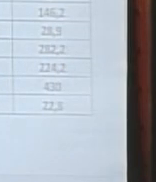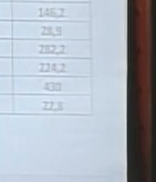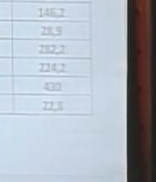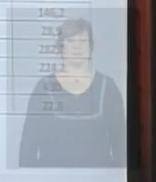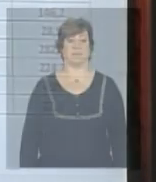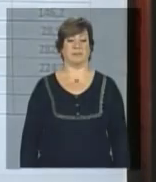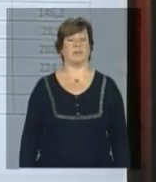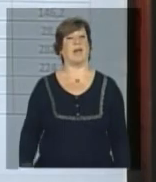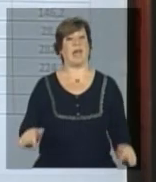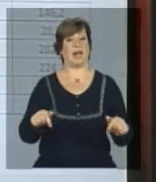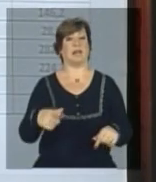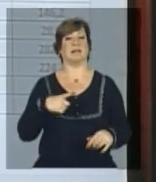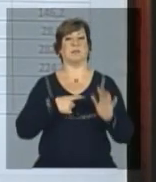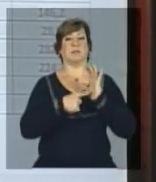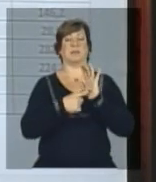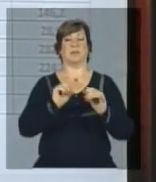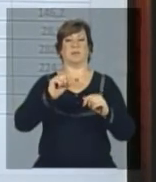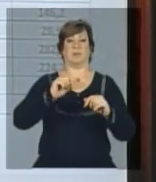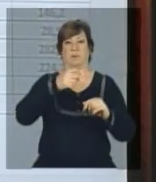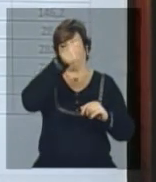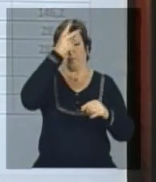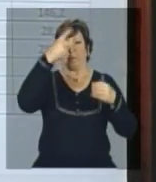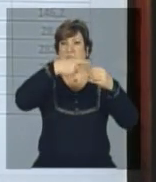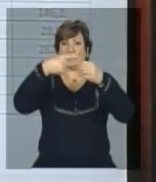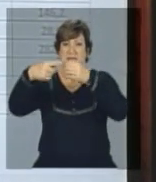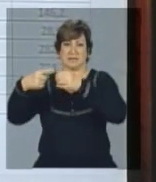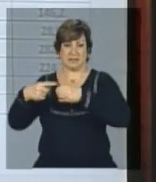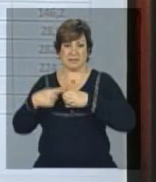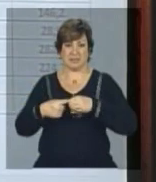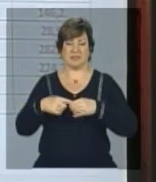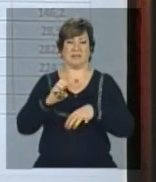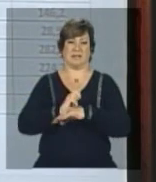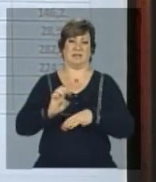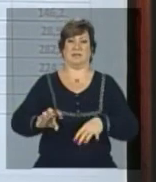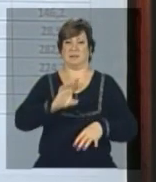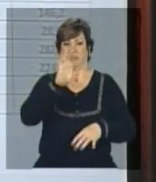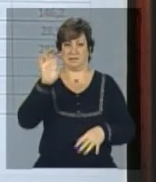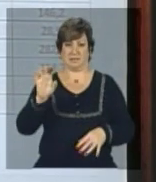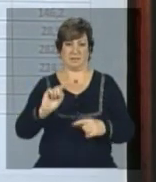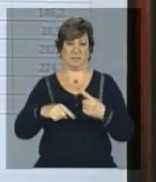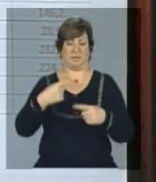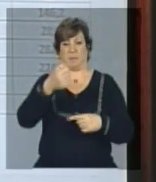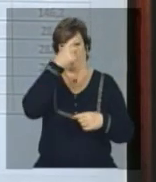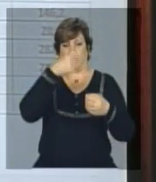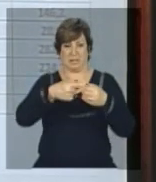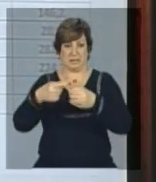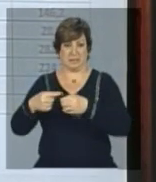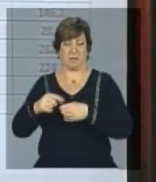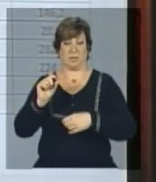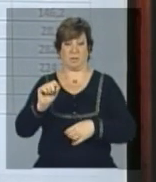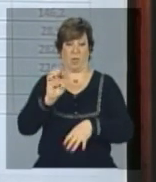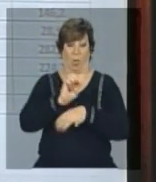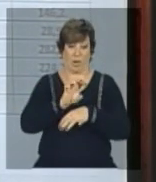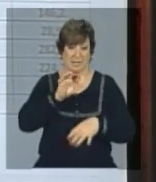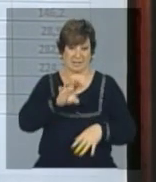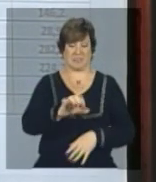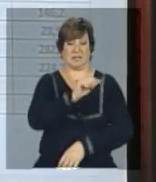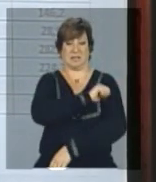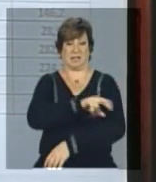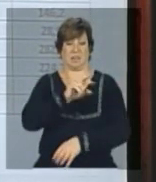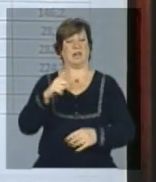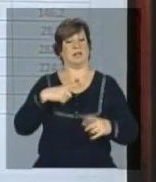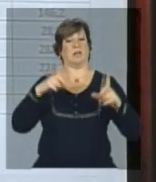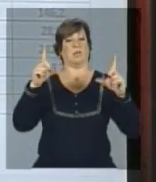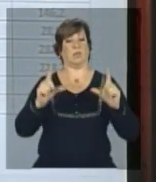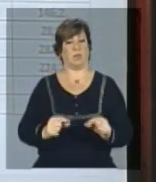Aqui a gente tem os municípios agora descendo de estado para município, né, porque o estado do Rio de Janeiro, por exemplo, teve uma redução